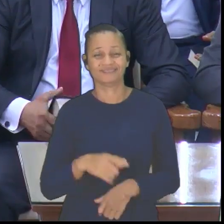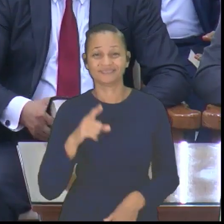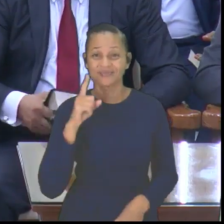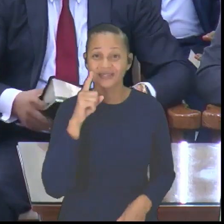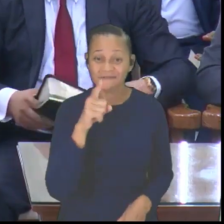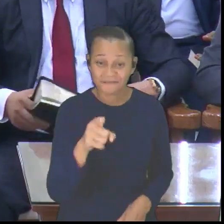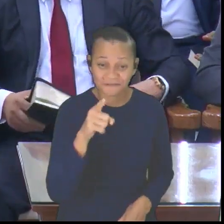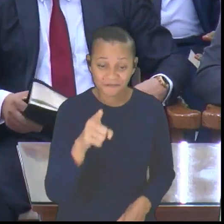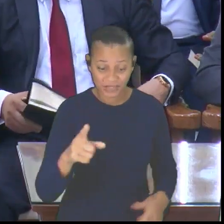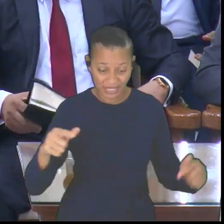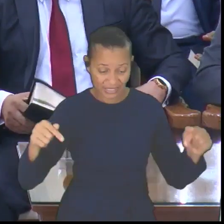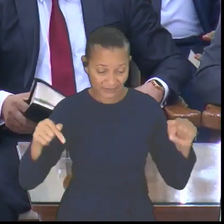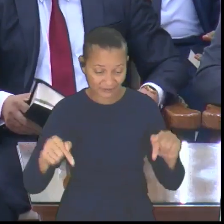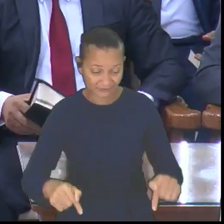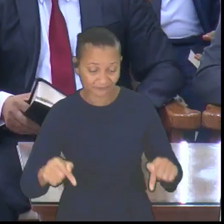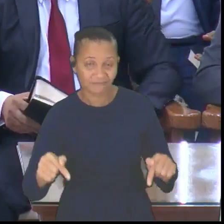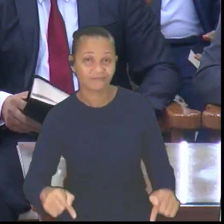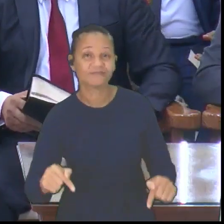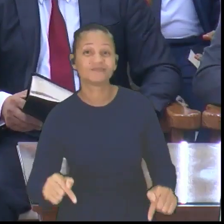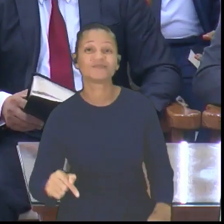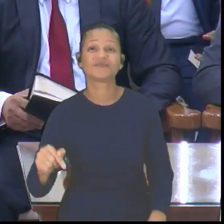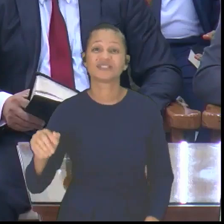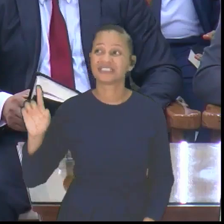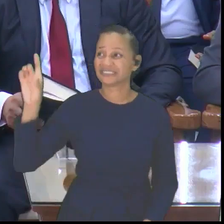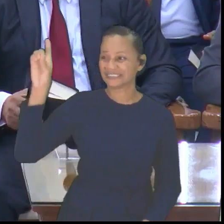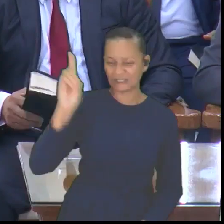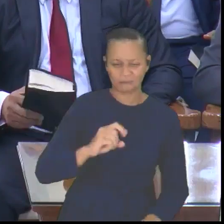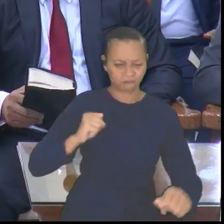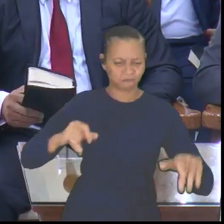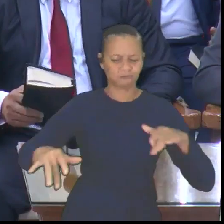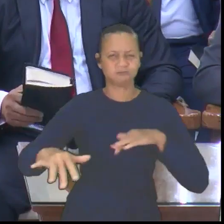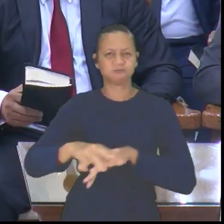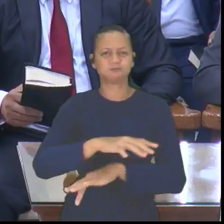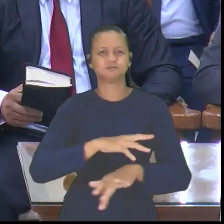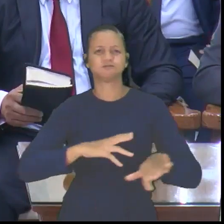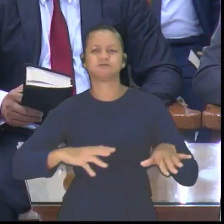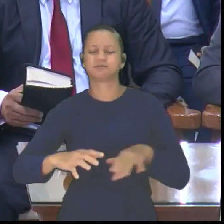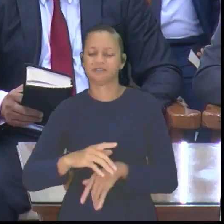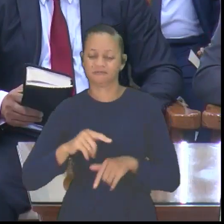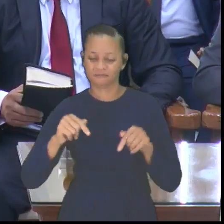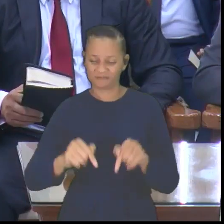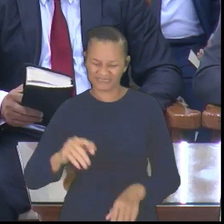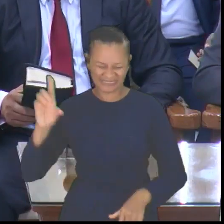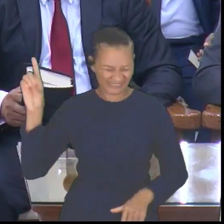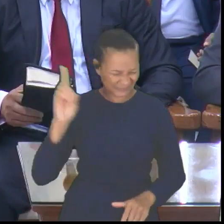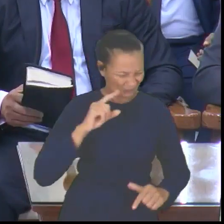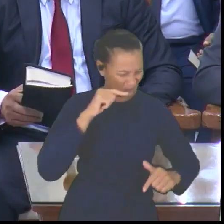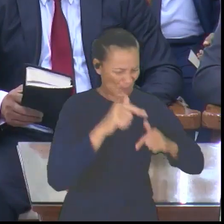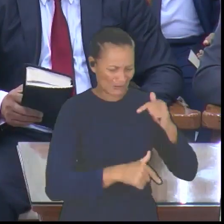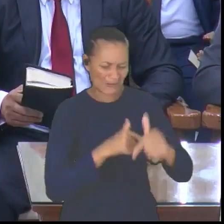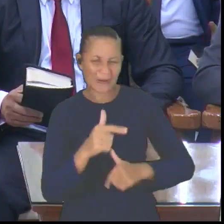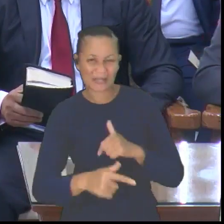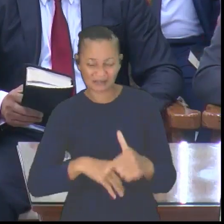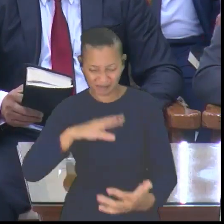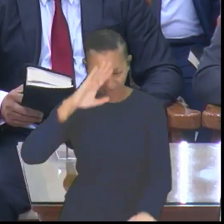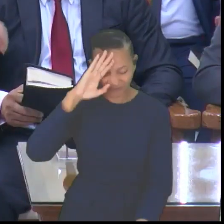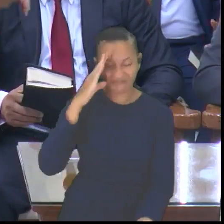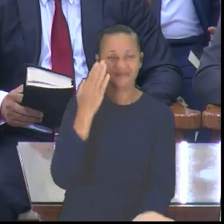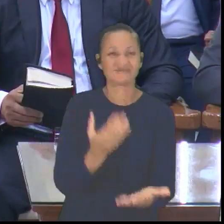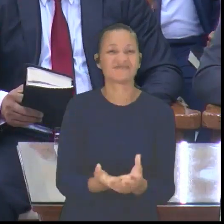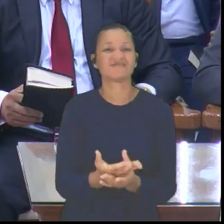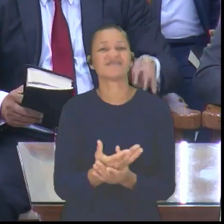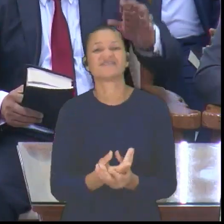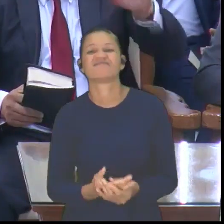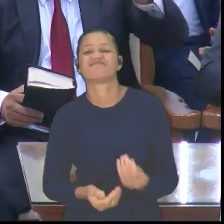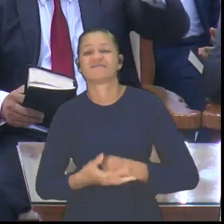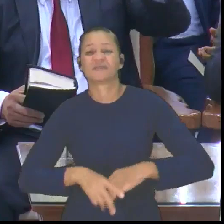Você está aqui e Deus está agindo. Você está aqui e Deus está trabalhando. Quem crê nessa palavra, levanta a